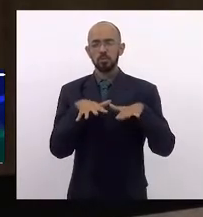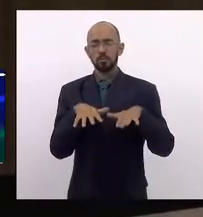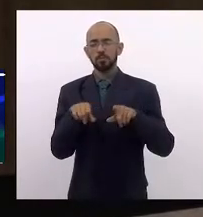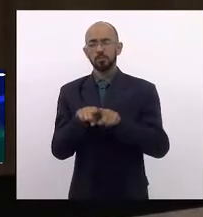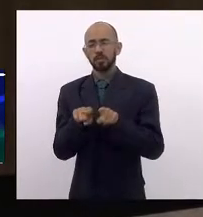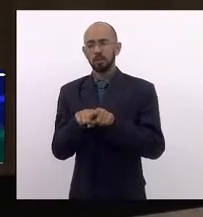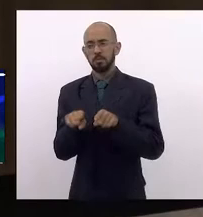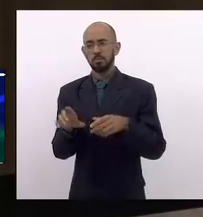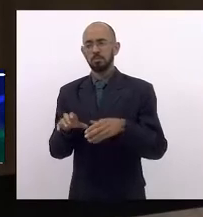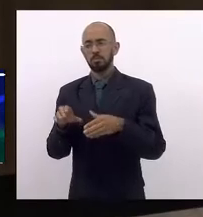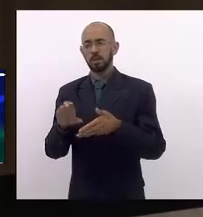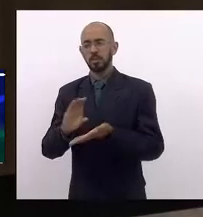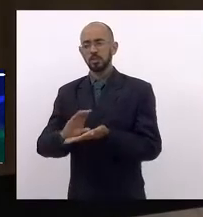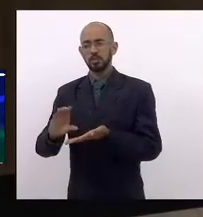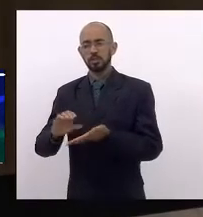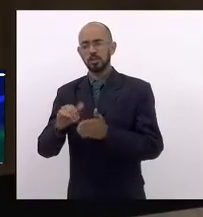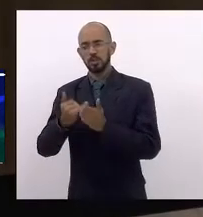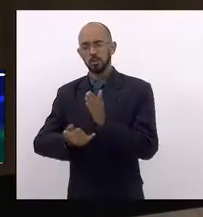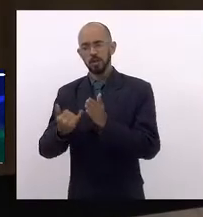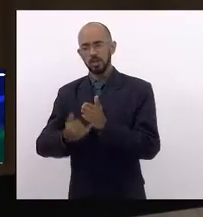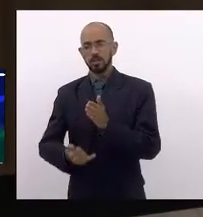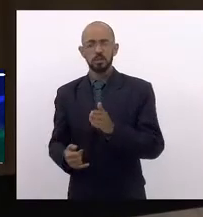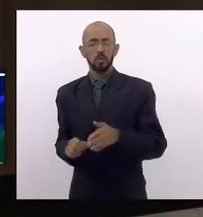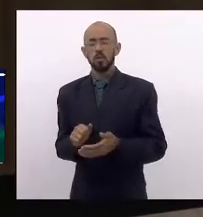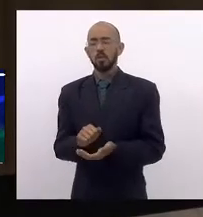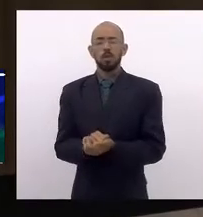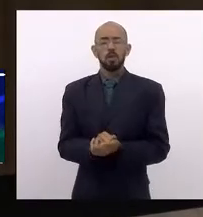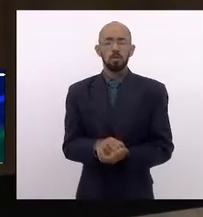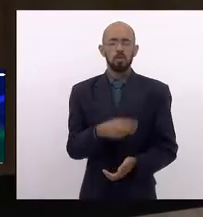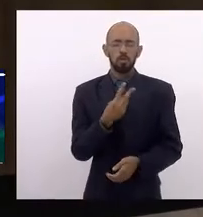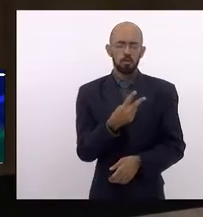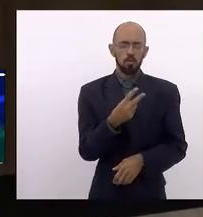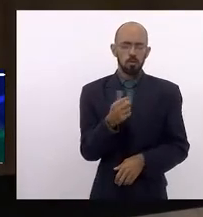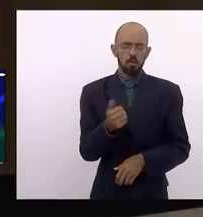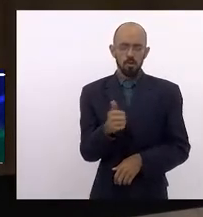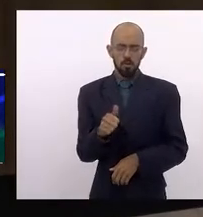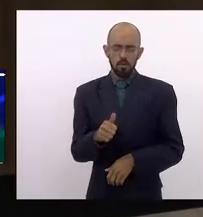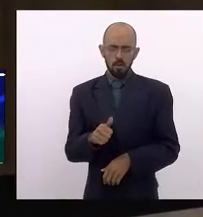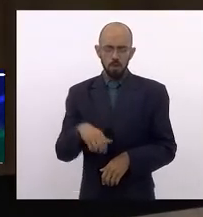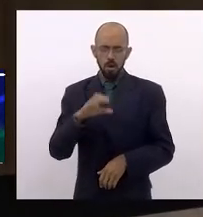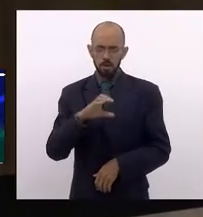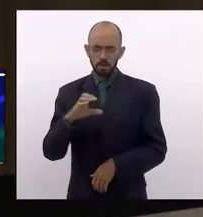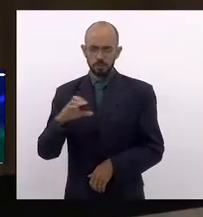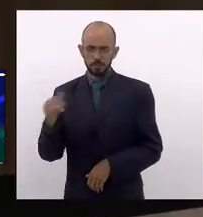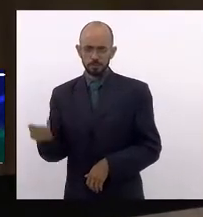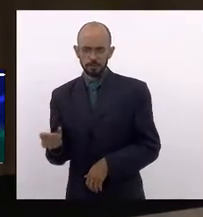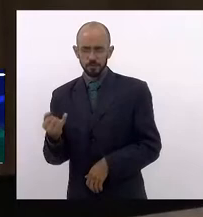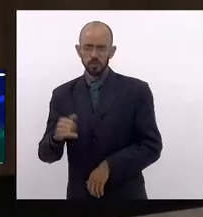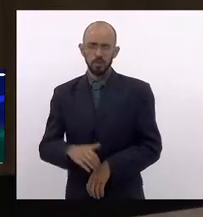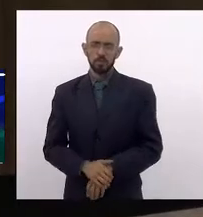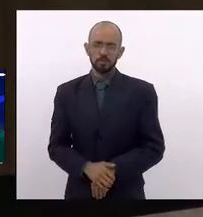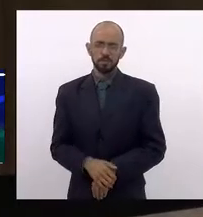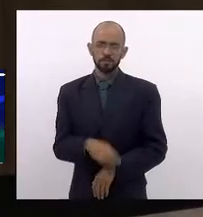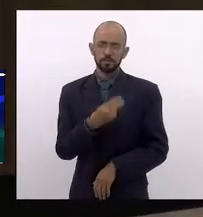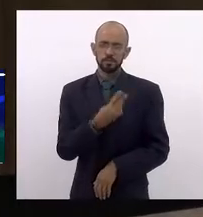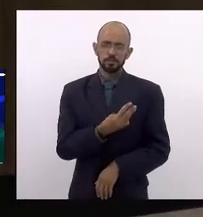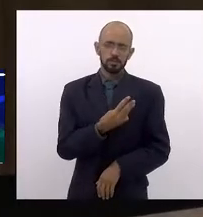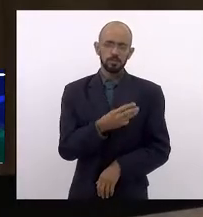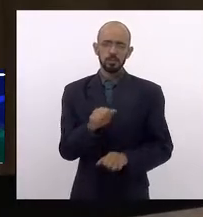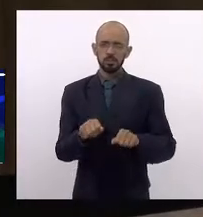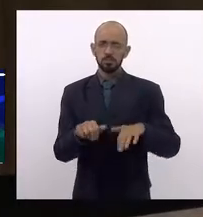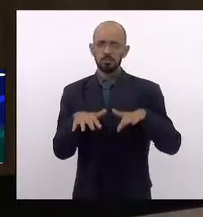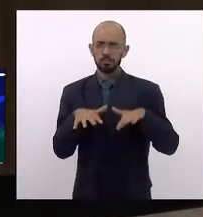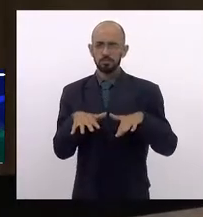tributação para alimentar um da ccj a emenda os dois e 11 pela Emenda dois da ccj primeiras 3D